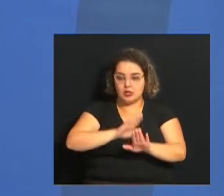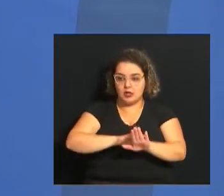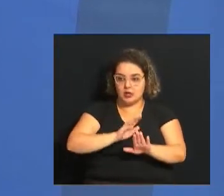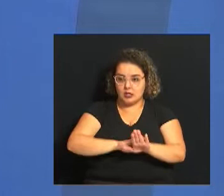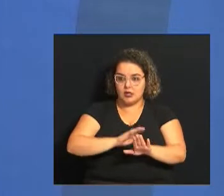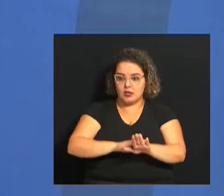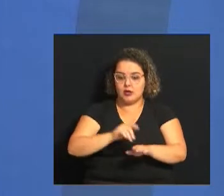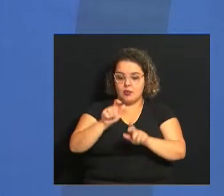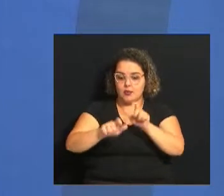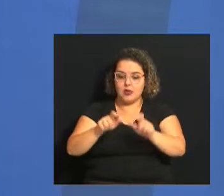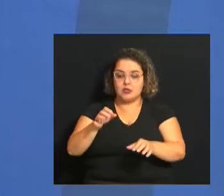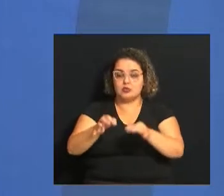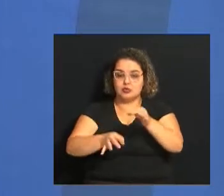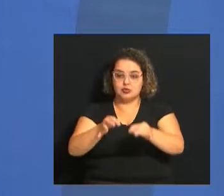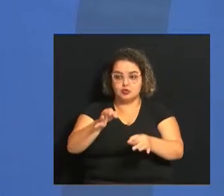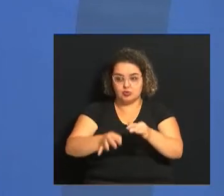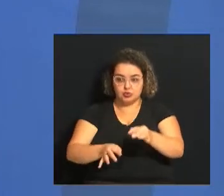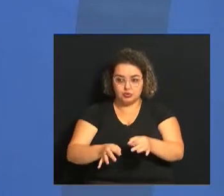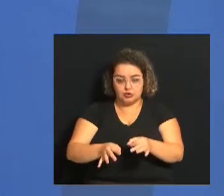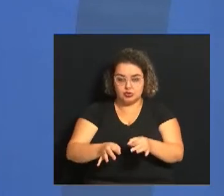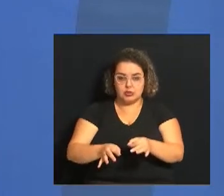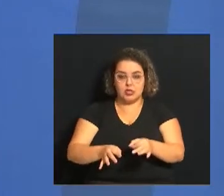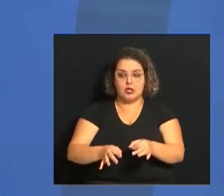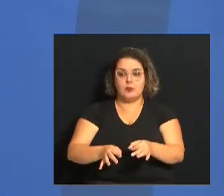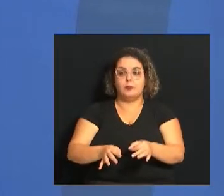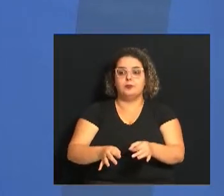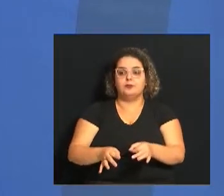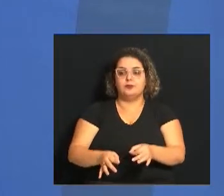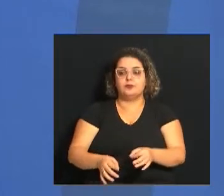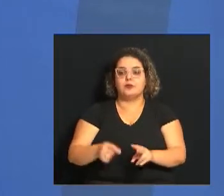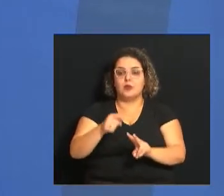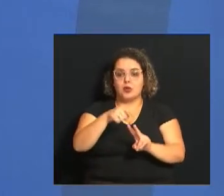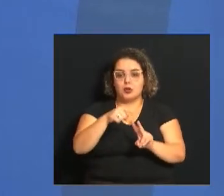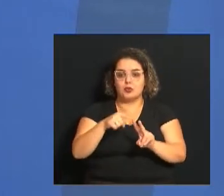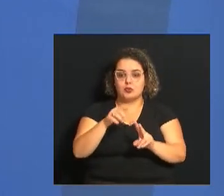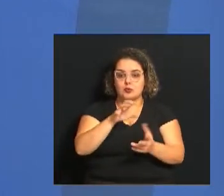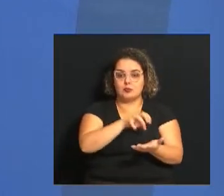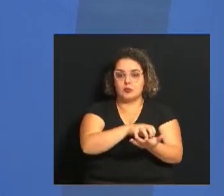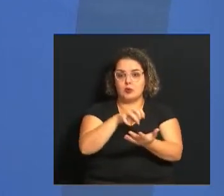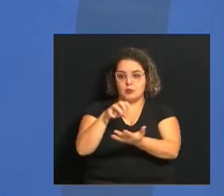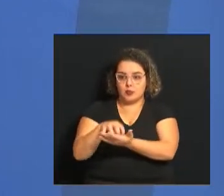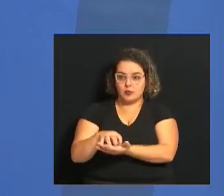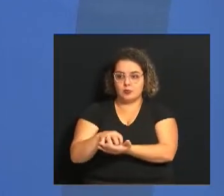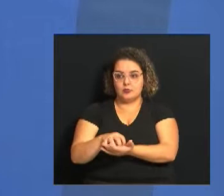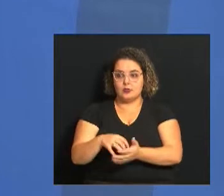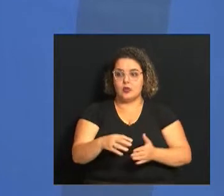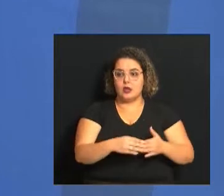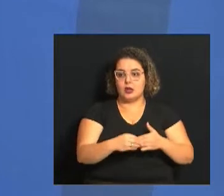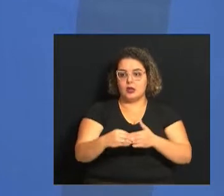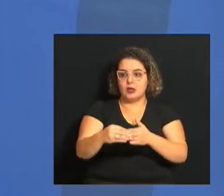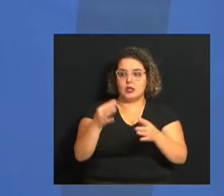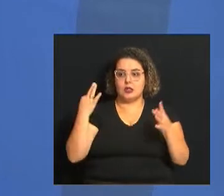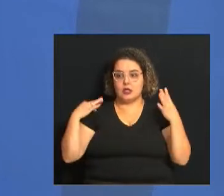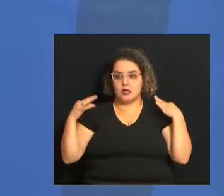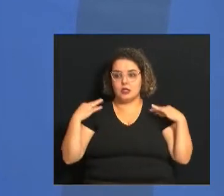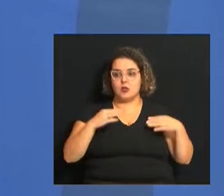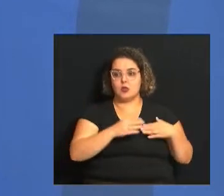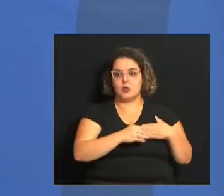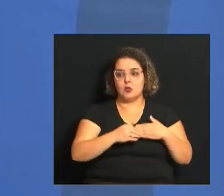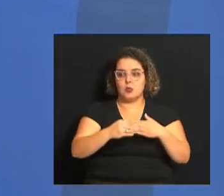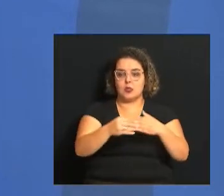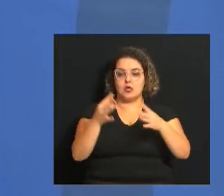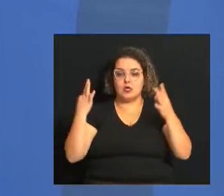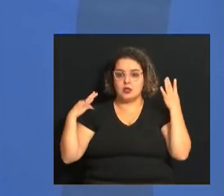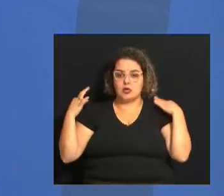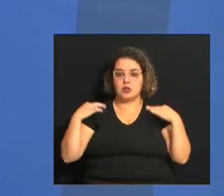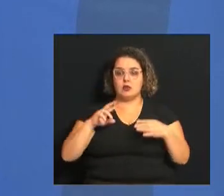pessoa jurídica, e poderão se inscrever em 2 modalidades: guia de turismo e guia de turismo bilíngue.